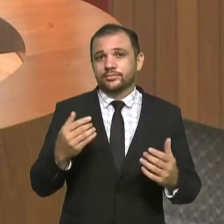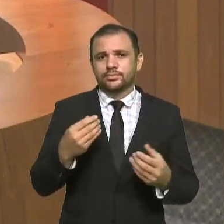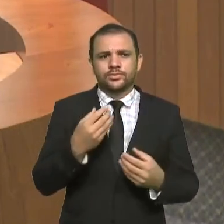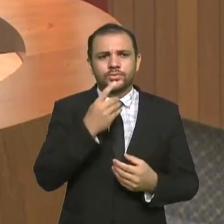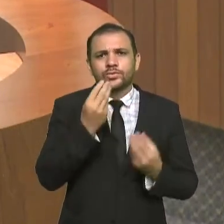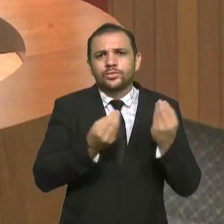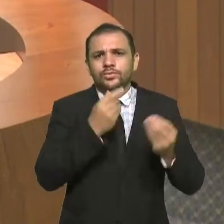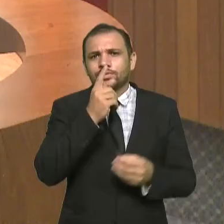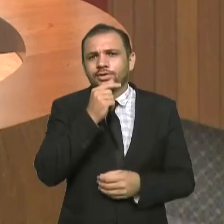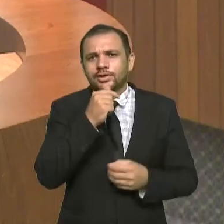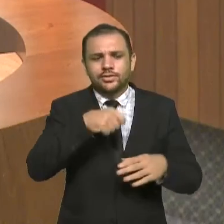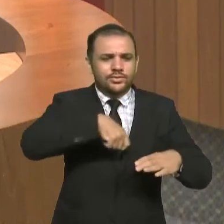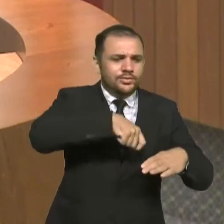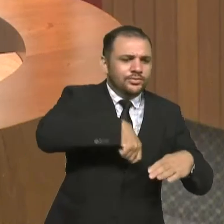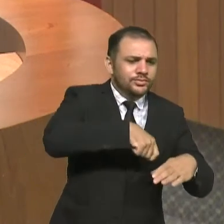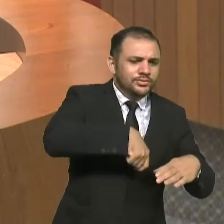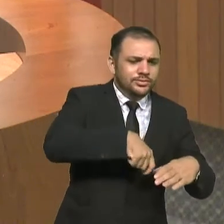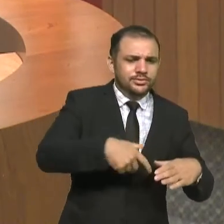uma vergonha.